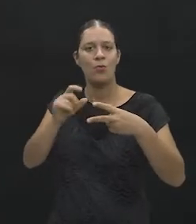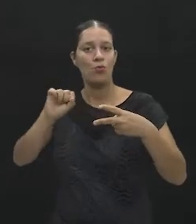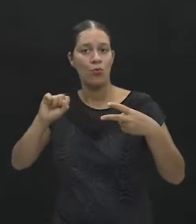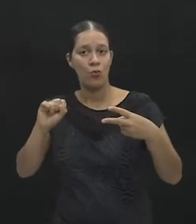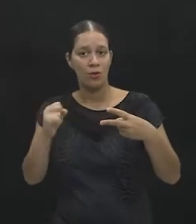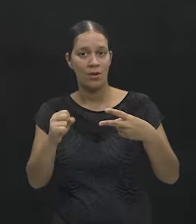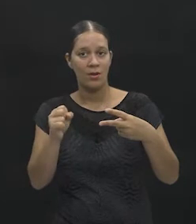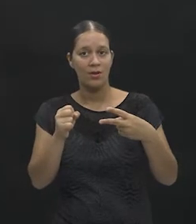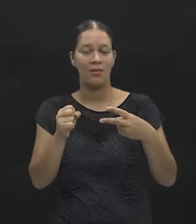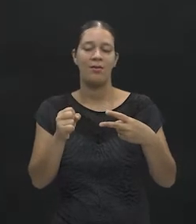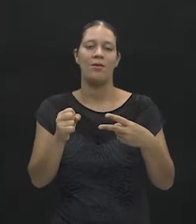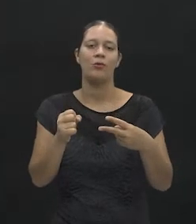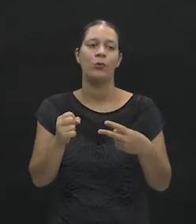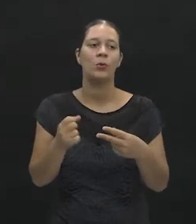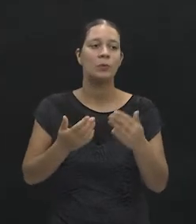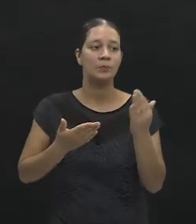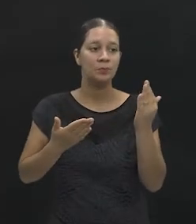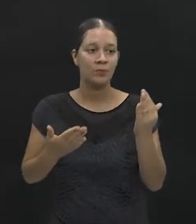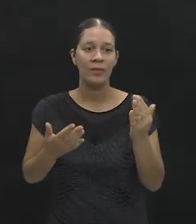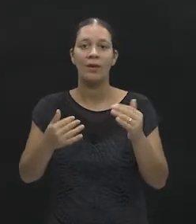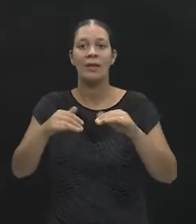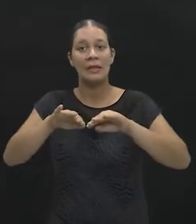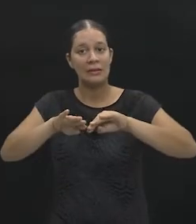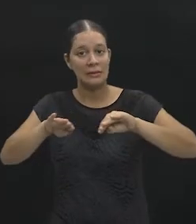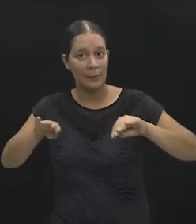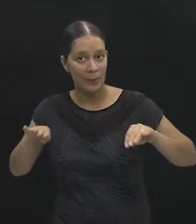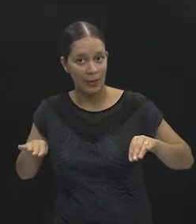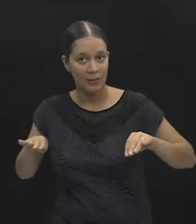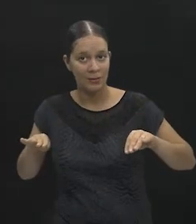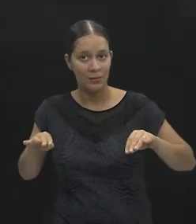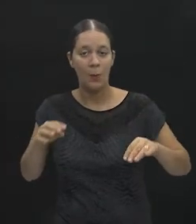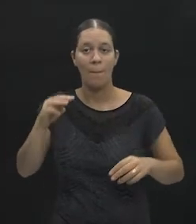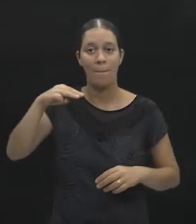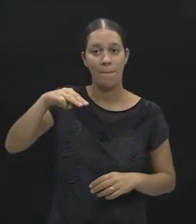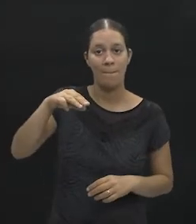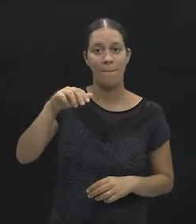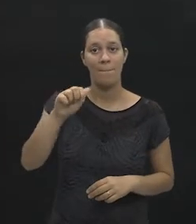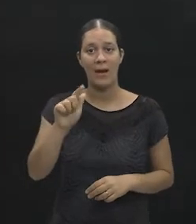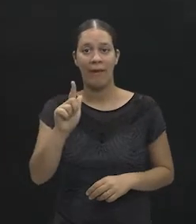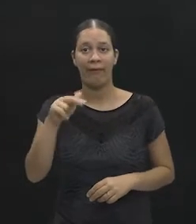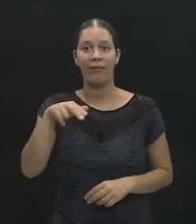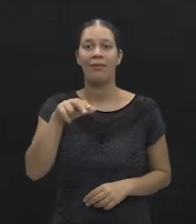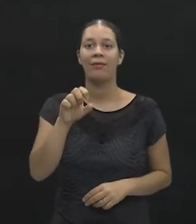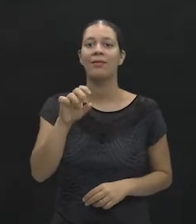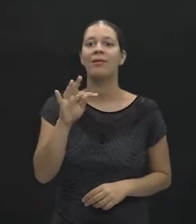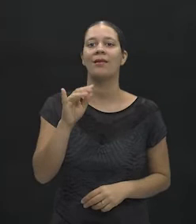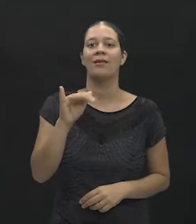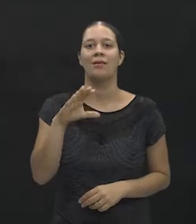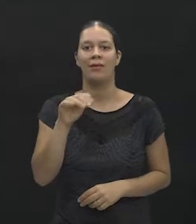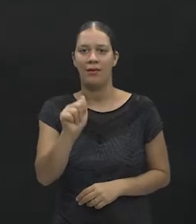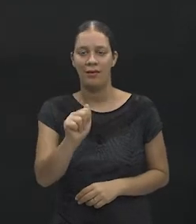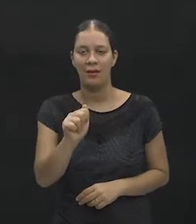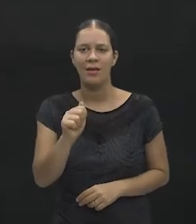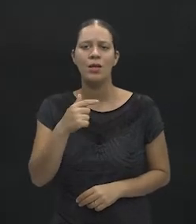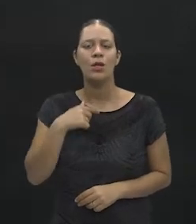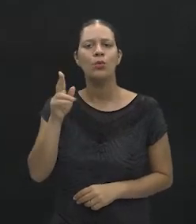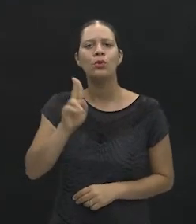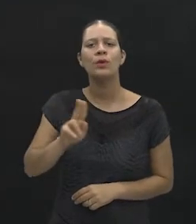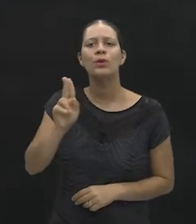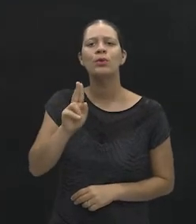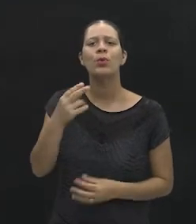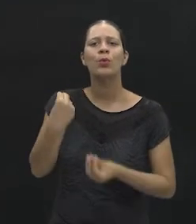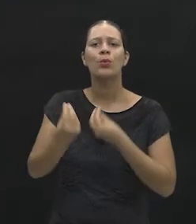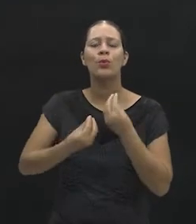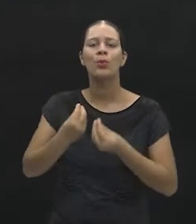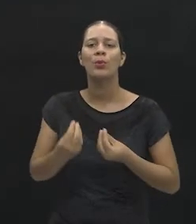nosso oitavo caso é a imantação ou separação magnética. Quando é que eu vou utilizar isso? Eu